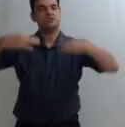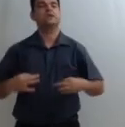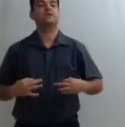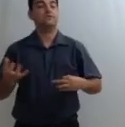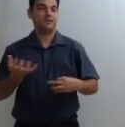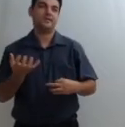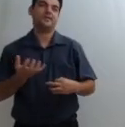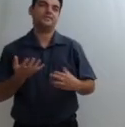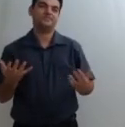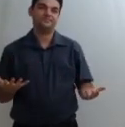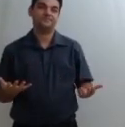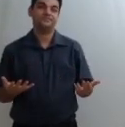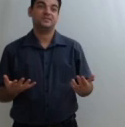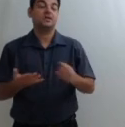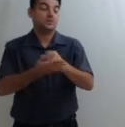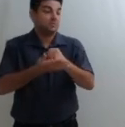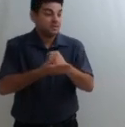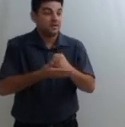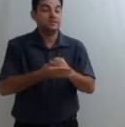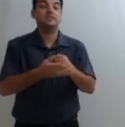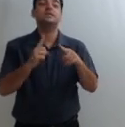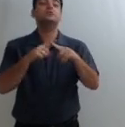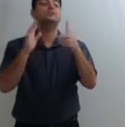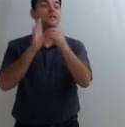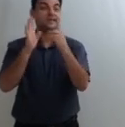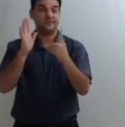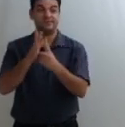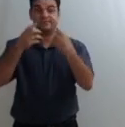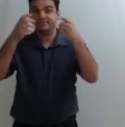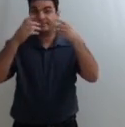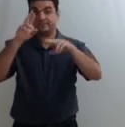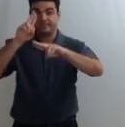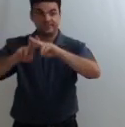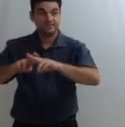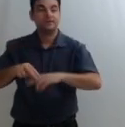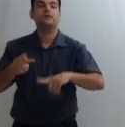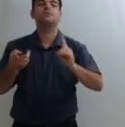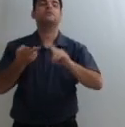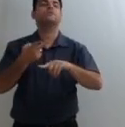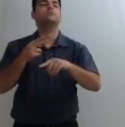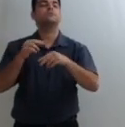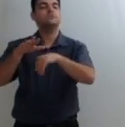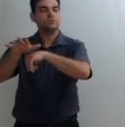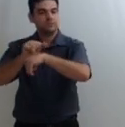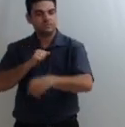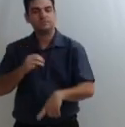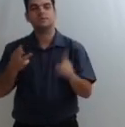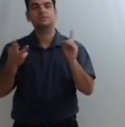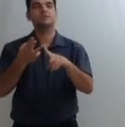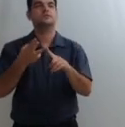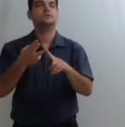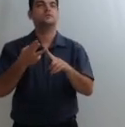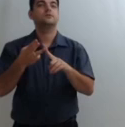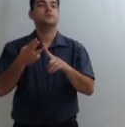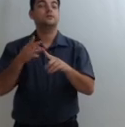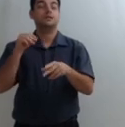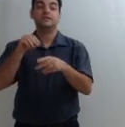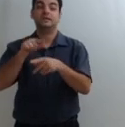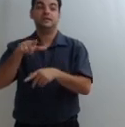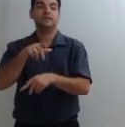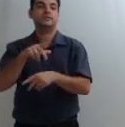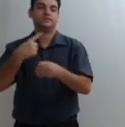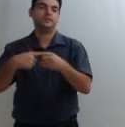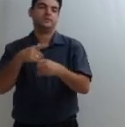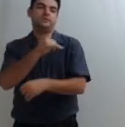pelos fundamentos do decreto da prisão, da pronúncia, da PJ, do Rio de Janeiro, quando do recurso